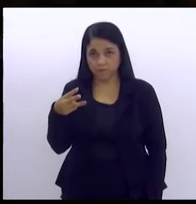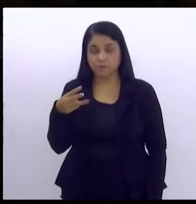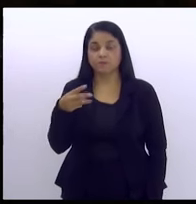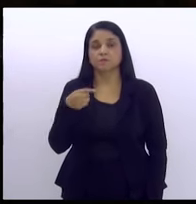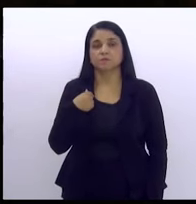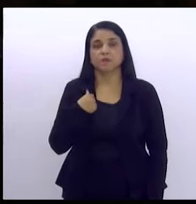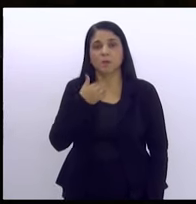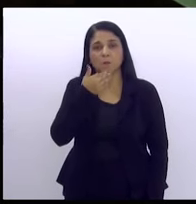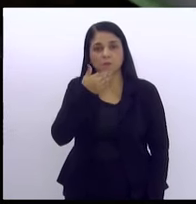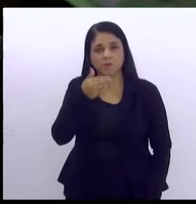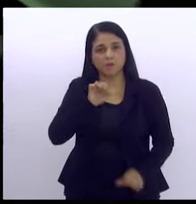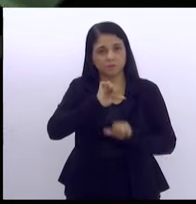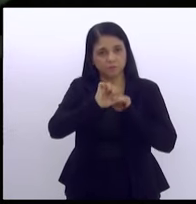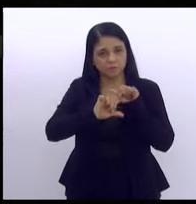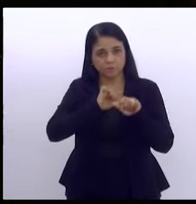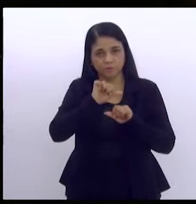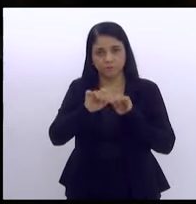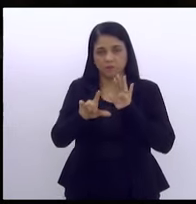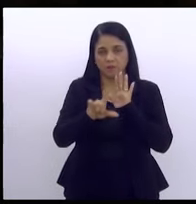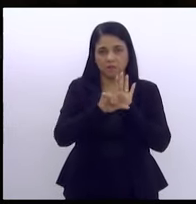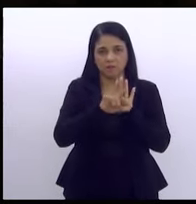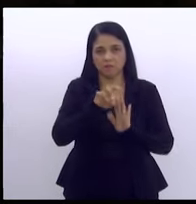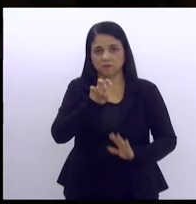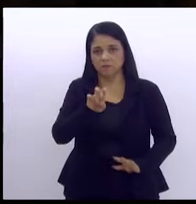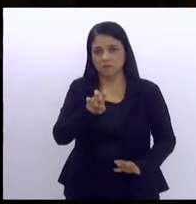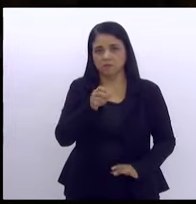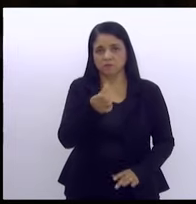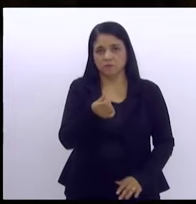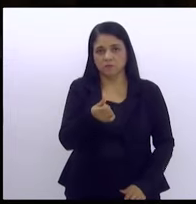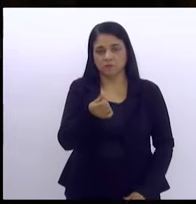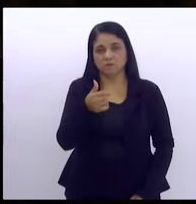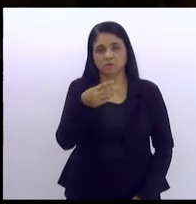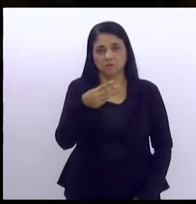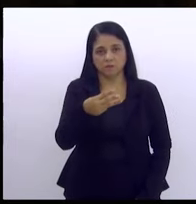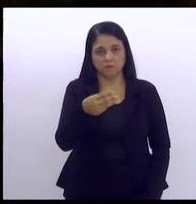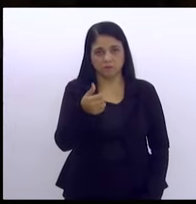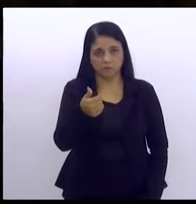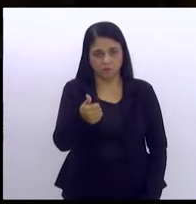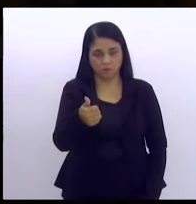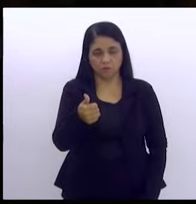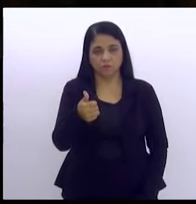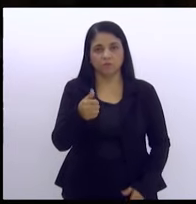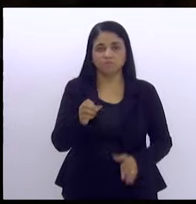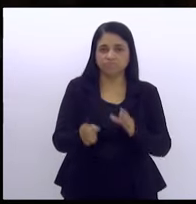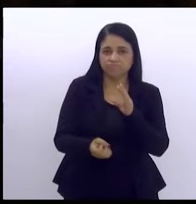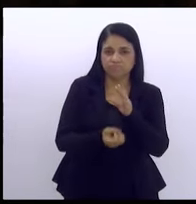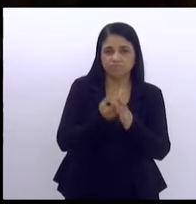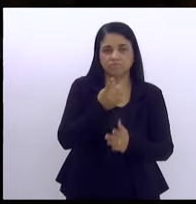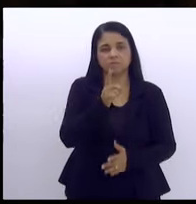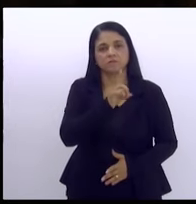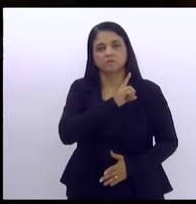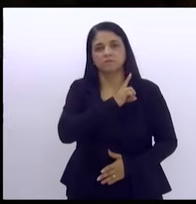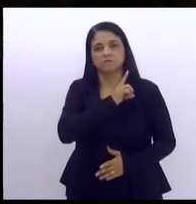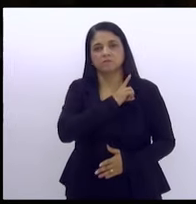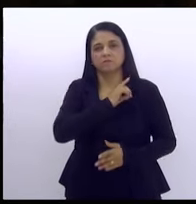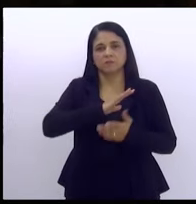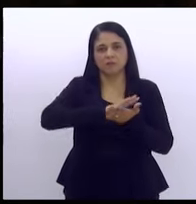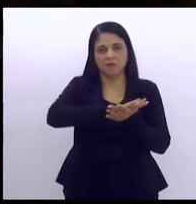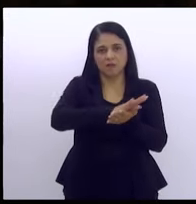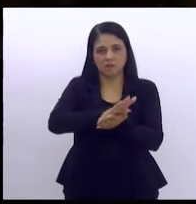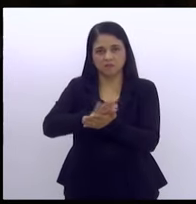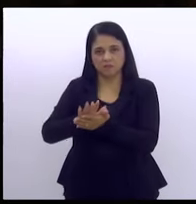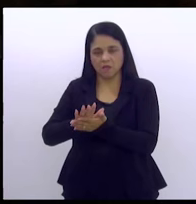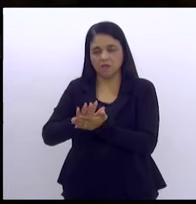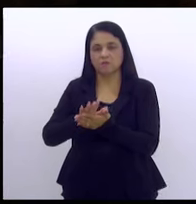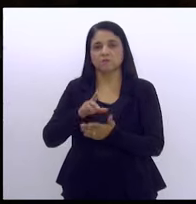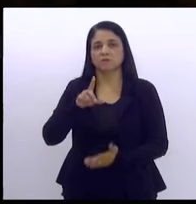onde eu peço a alteração da lei número 5.931, que dispõe sobre a criação da Delegacia de Crimes Raciais e Delitos de Intolerância,